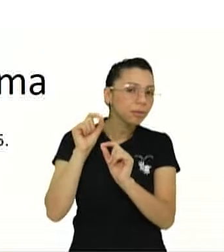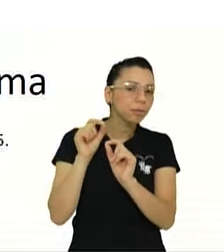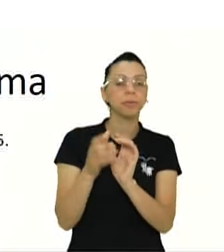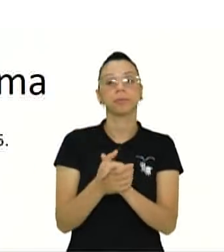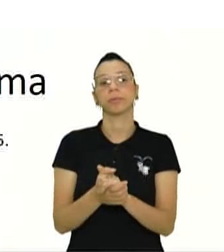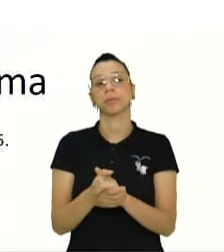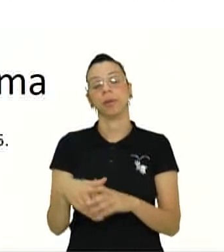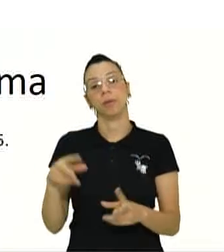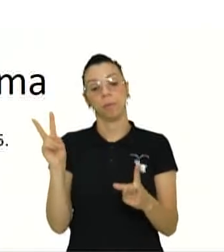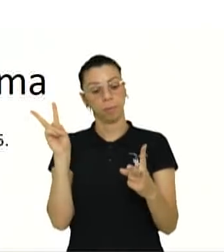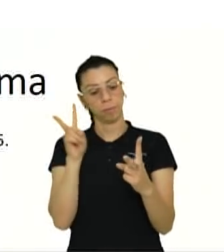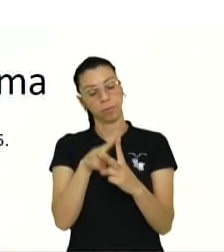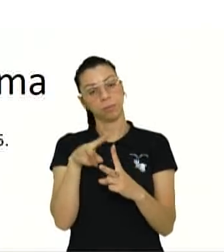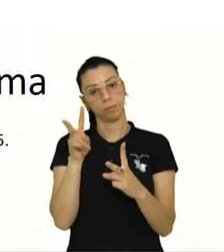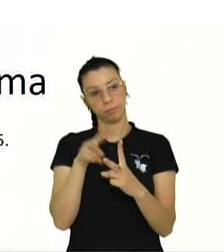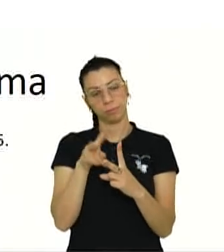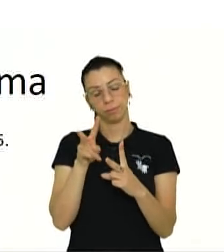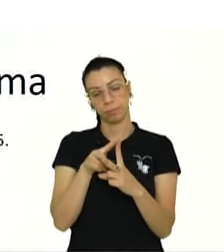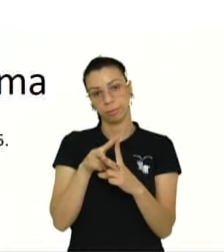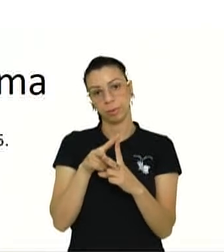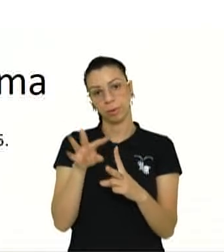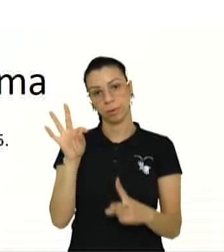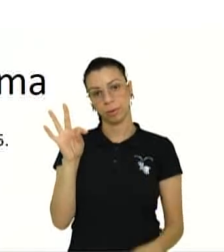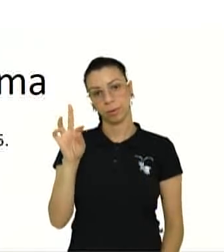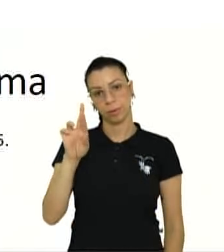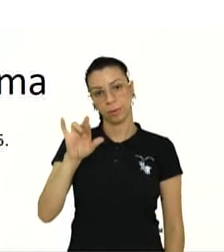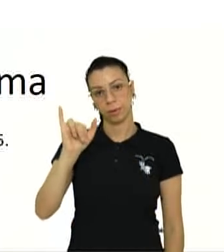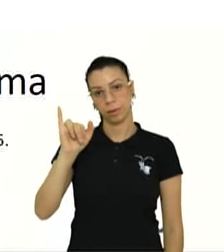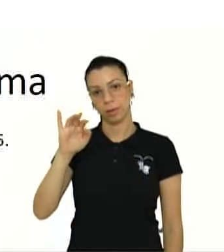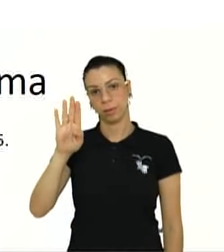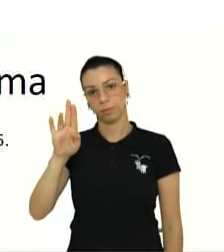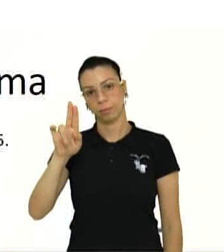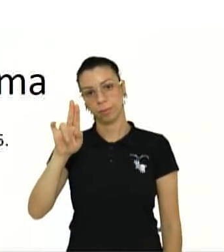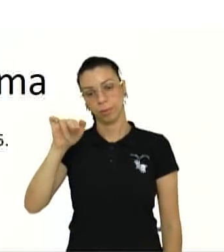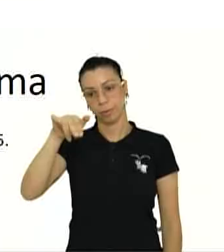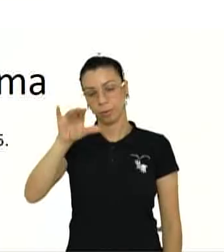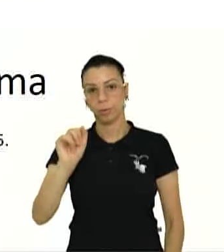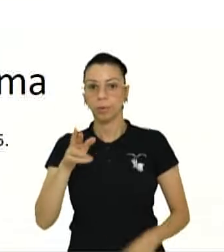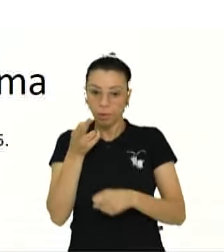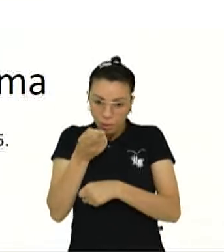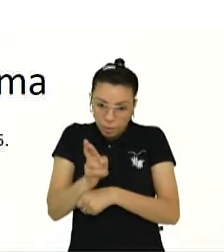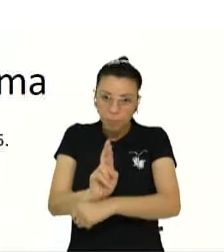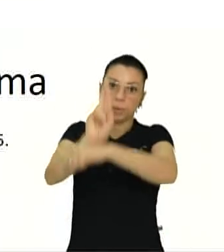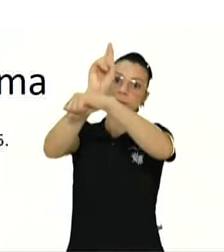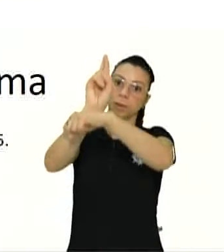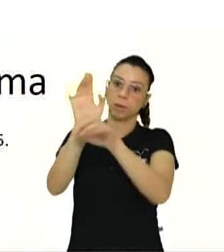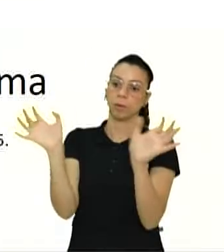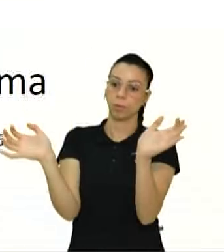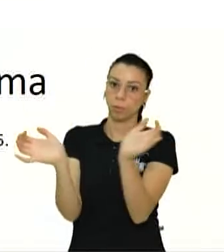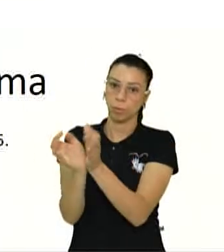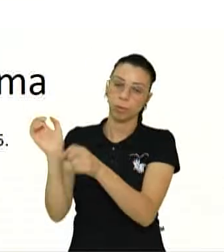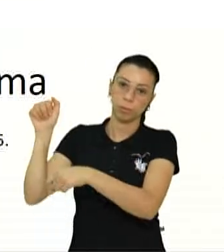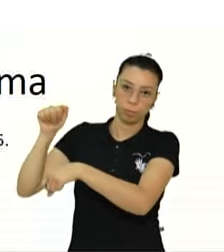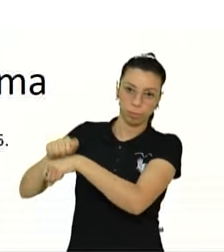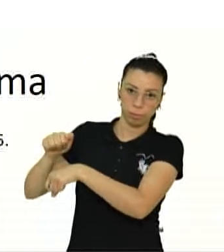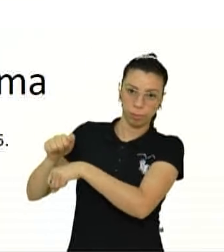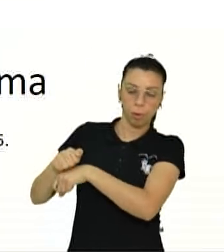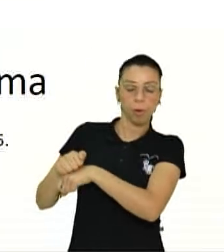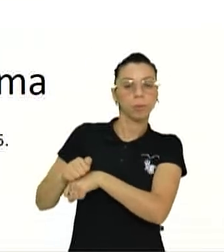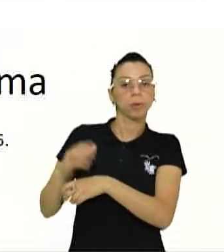dois tribunos, representantes dos plebeus na política, e eles